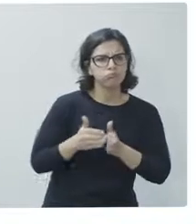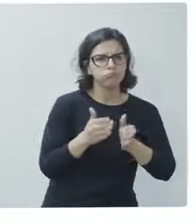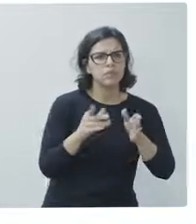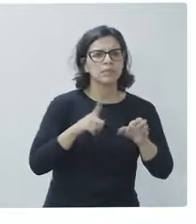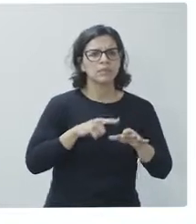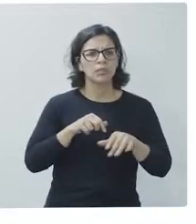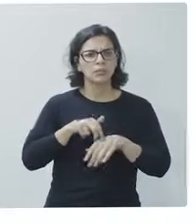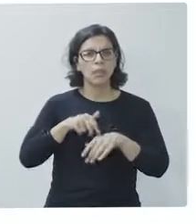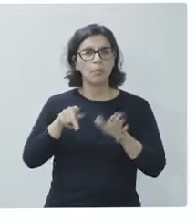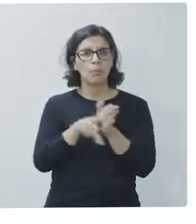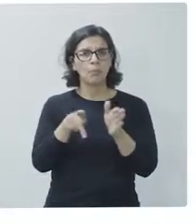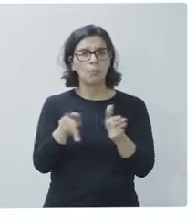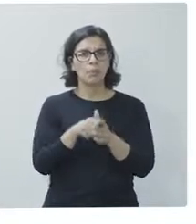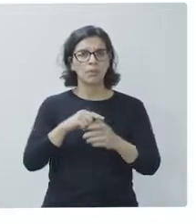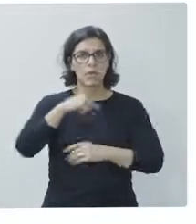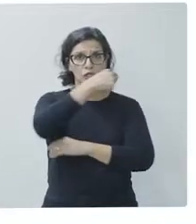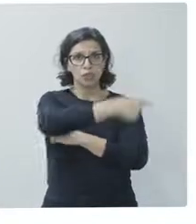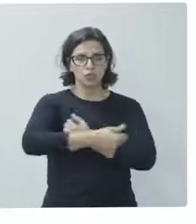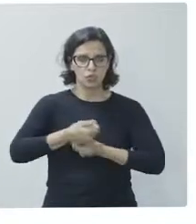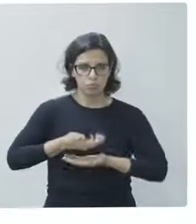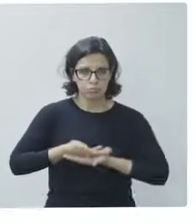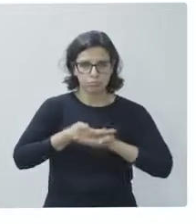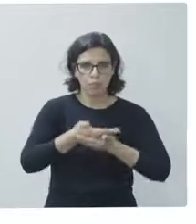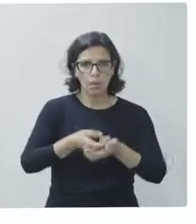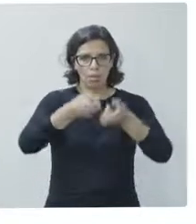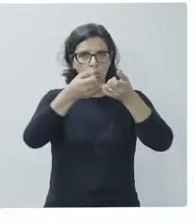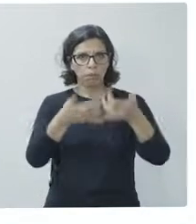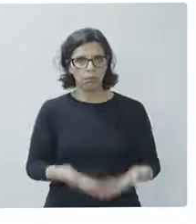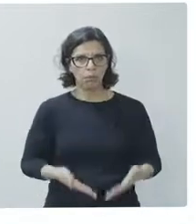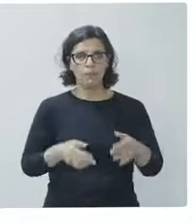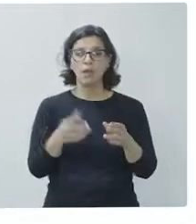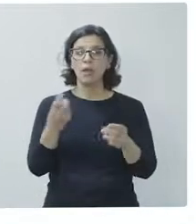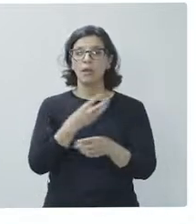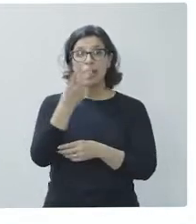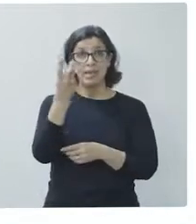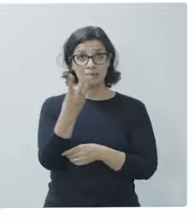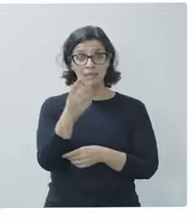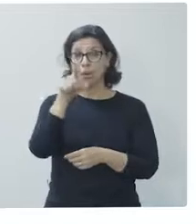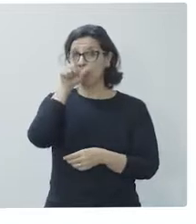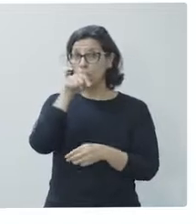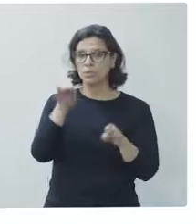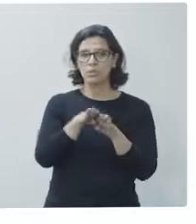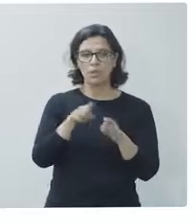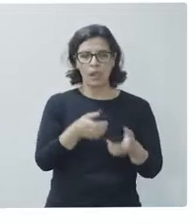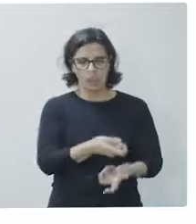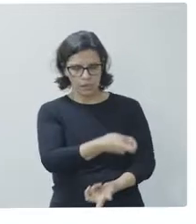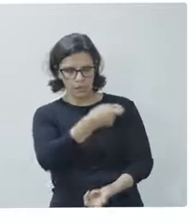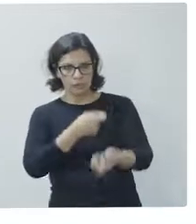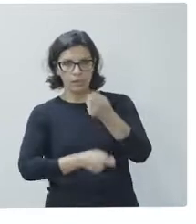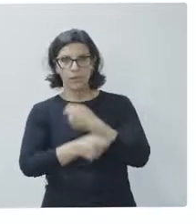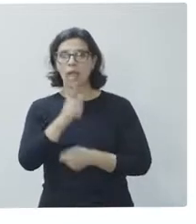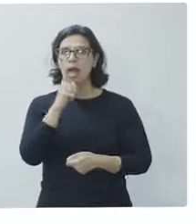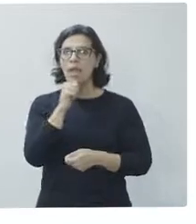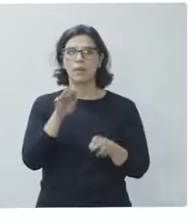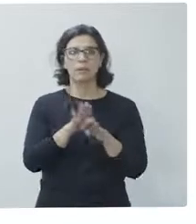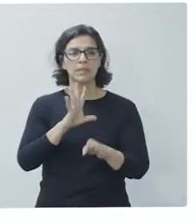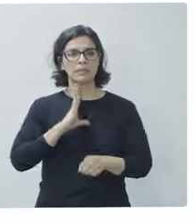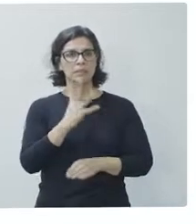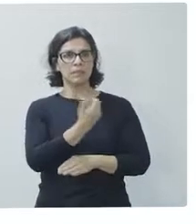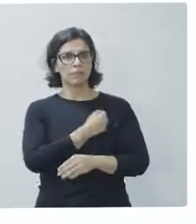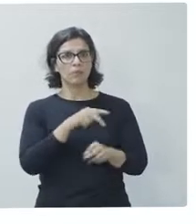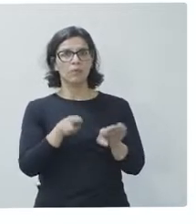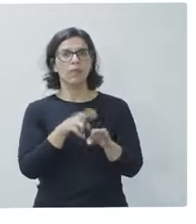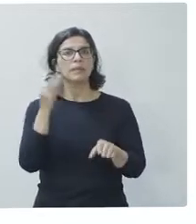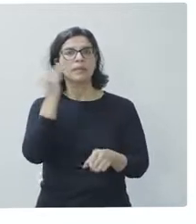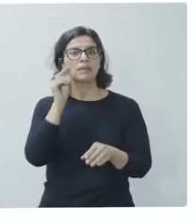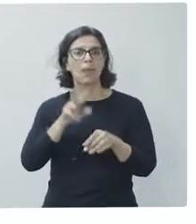d'água flutuando sobre seu escudo, mas afundou. As três bruxas o tiraram de dentro do riacho e tentaram saltar